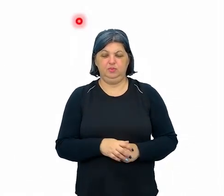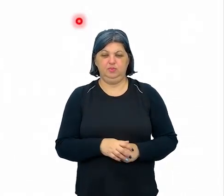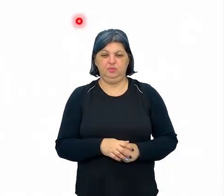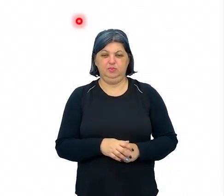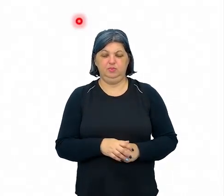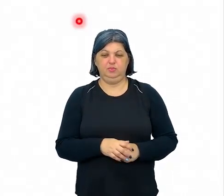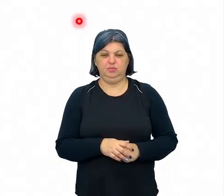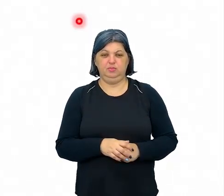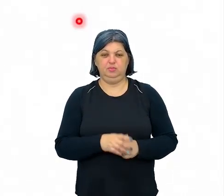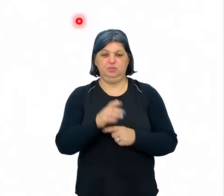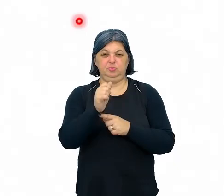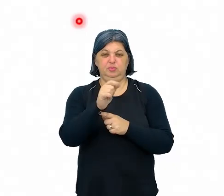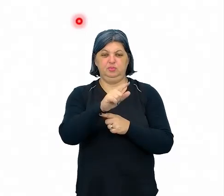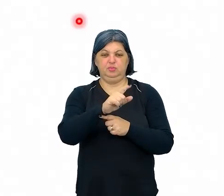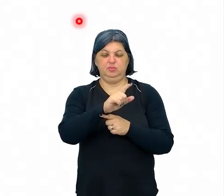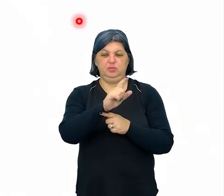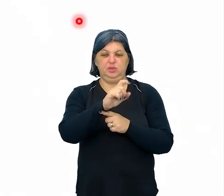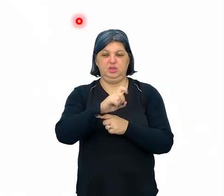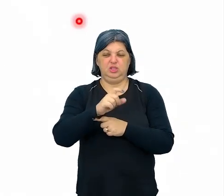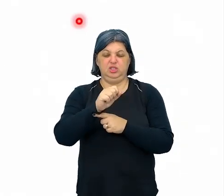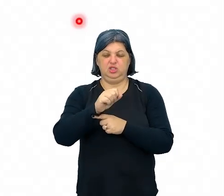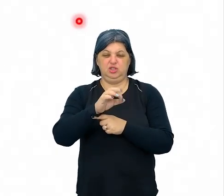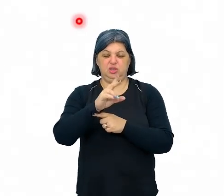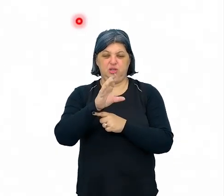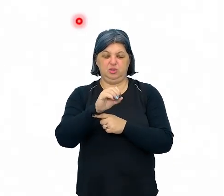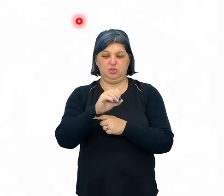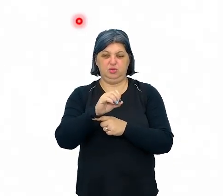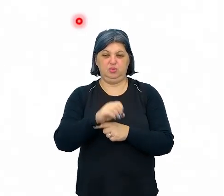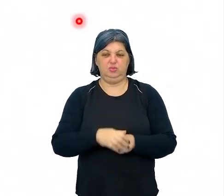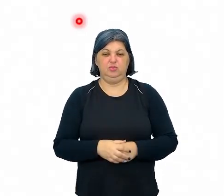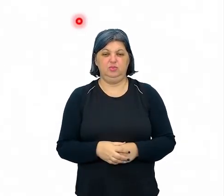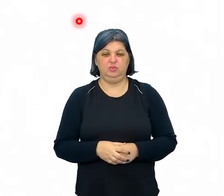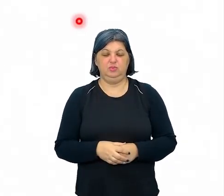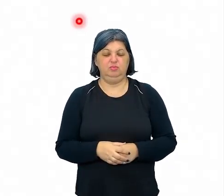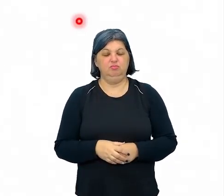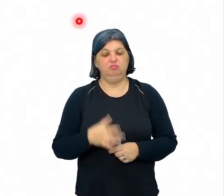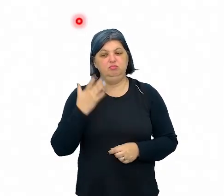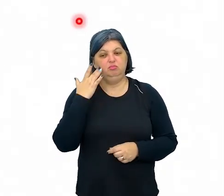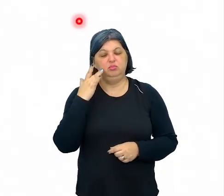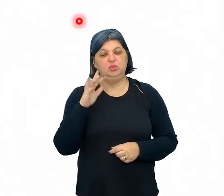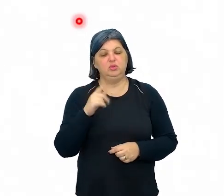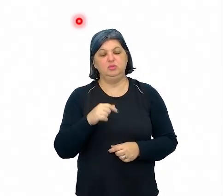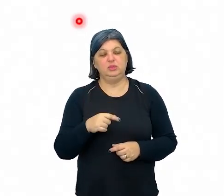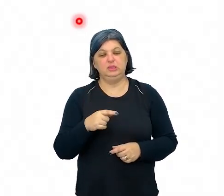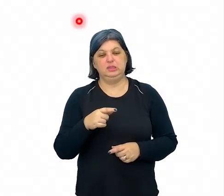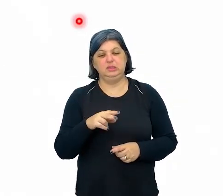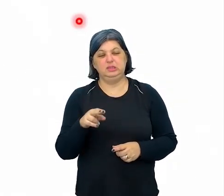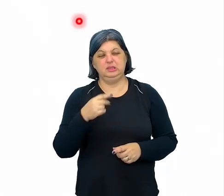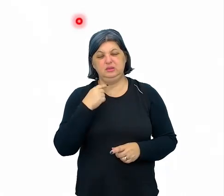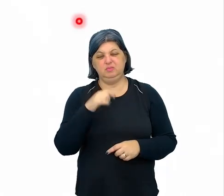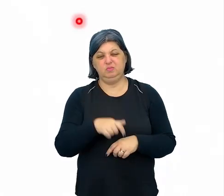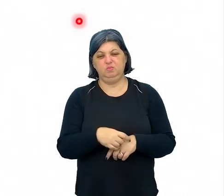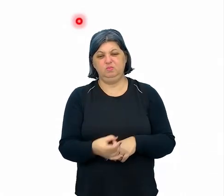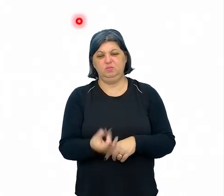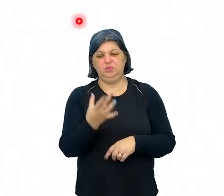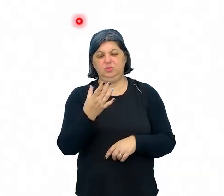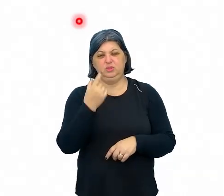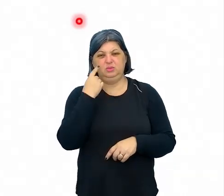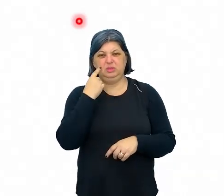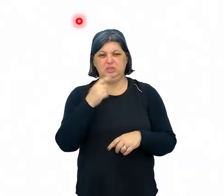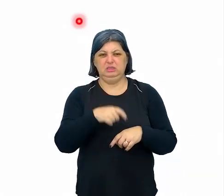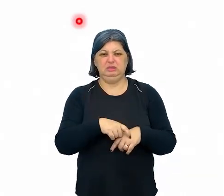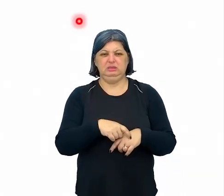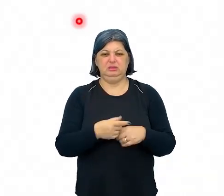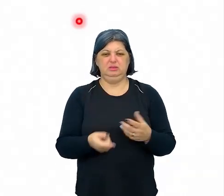do Alessandro Jacques Ribeiro, né, da Etienne, eu não sei soletrar esse nome, para mim é bem difícil, né, da Etienne e